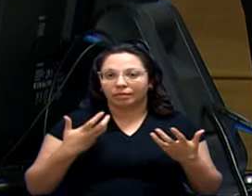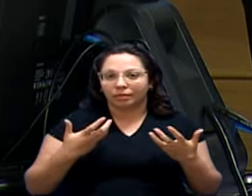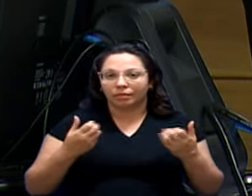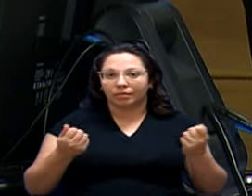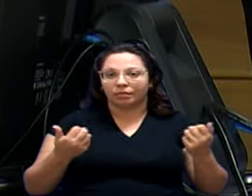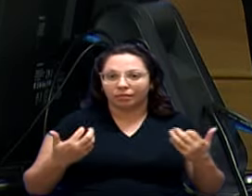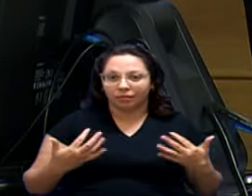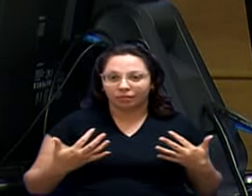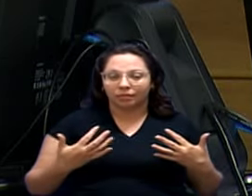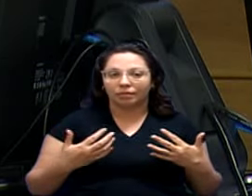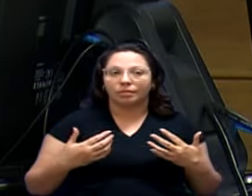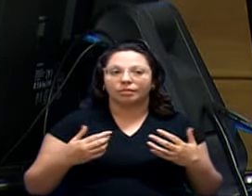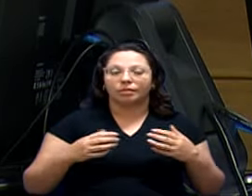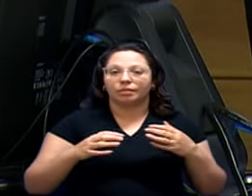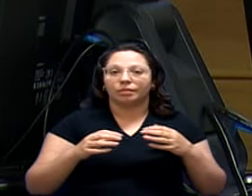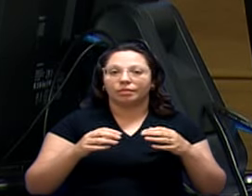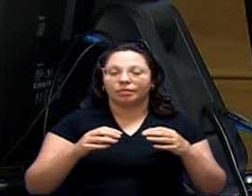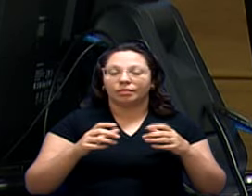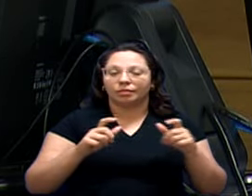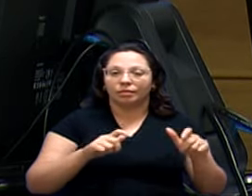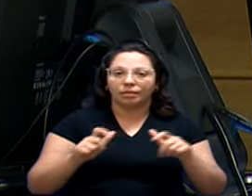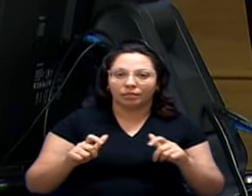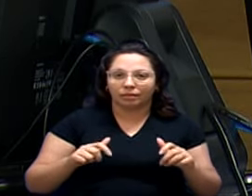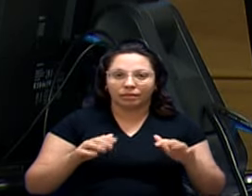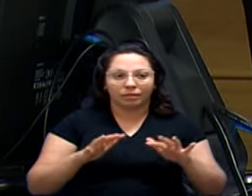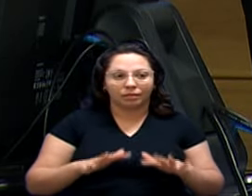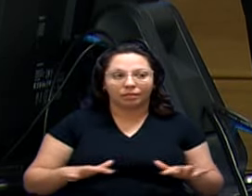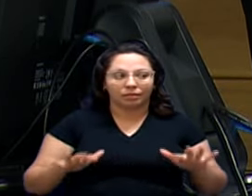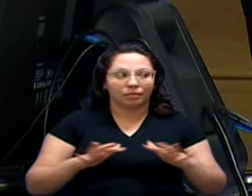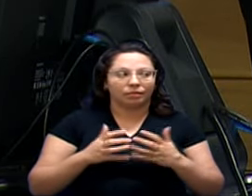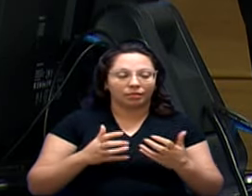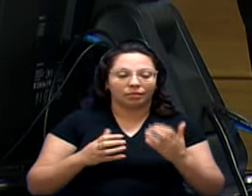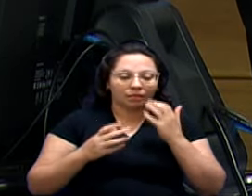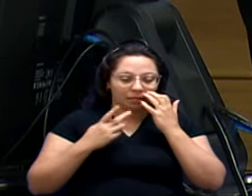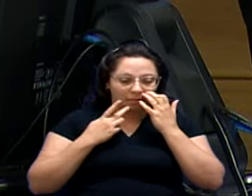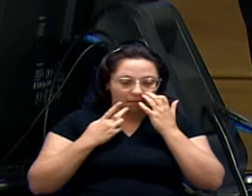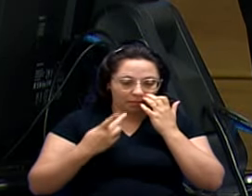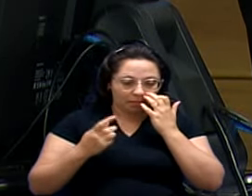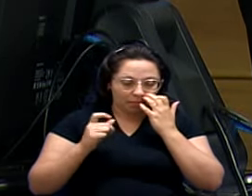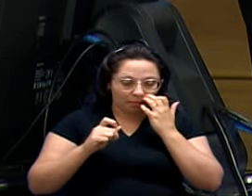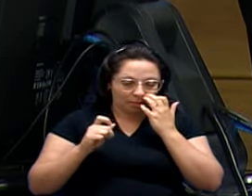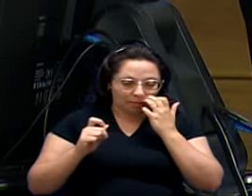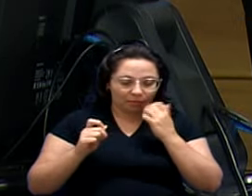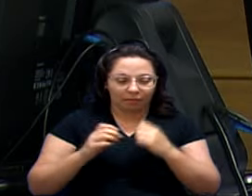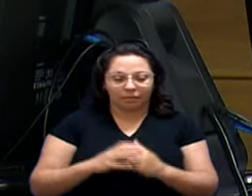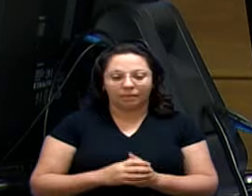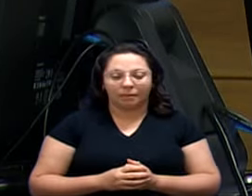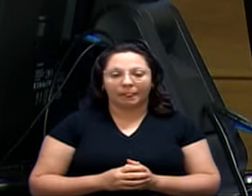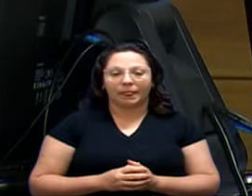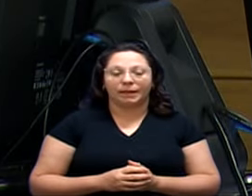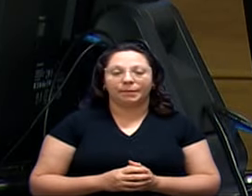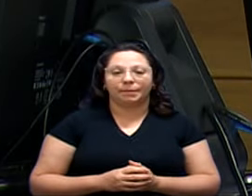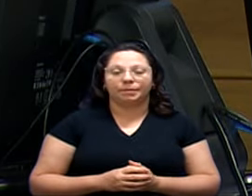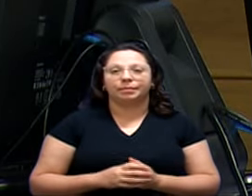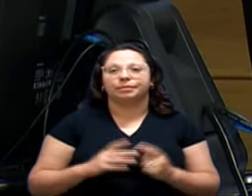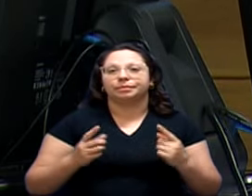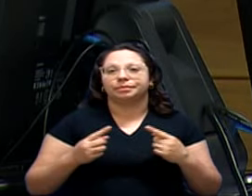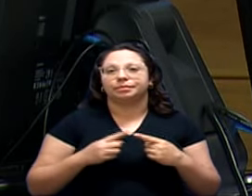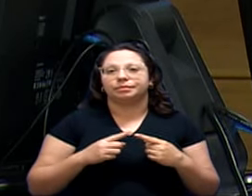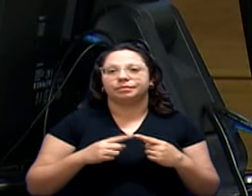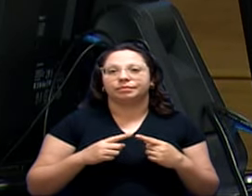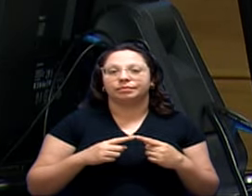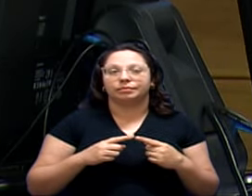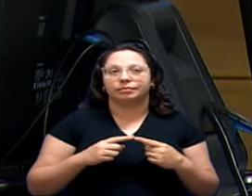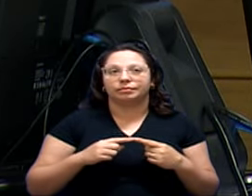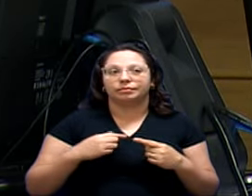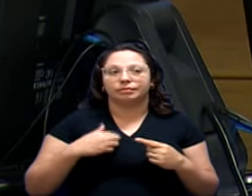aa questão do macrozoneamento acabei perguntando informalmente mas gostaria até de certa forma voltar a pontuar de novo pelo menos um dos casos eu cheguei